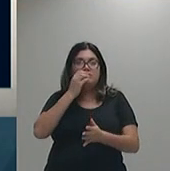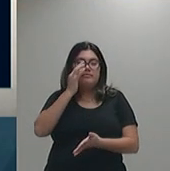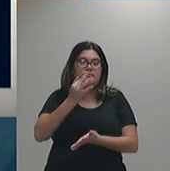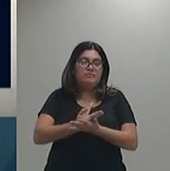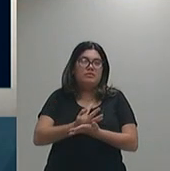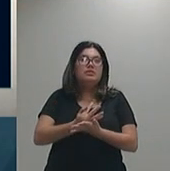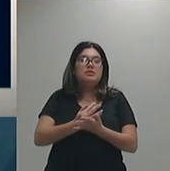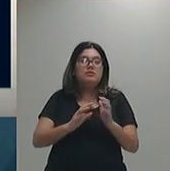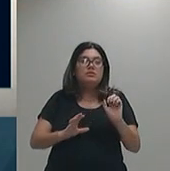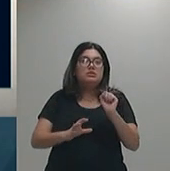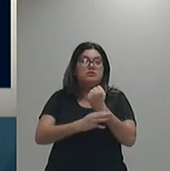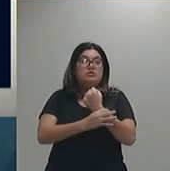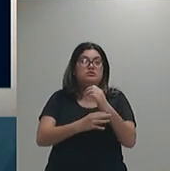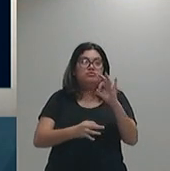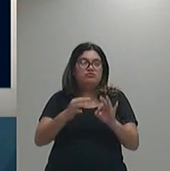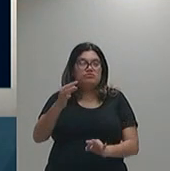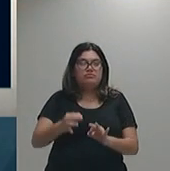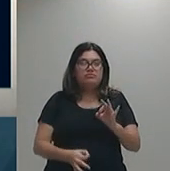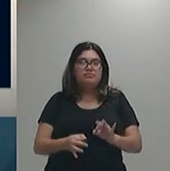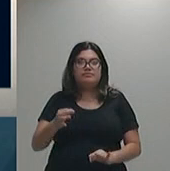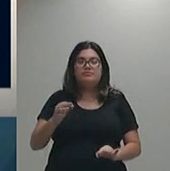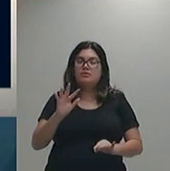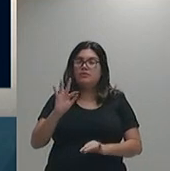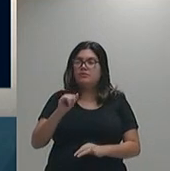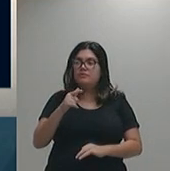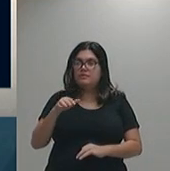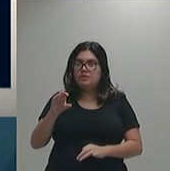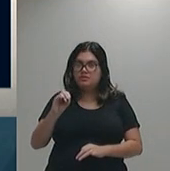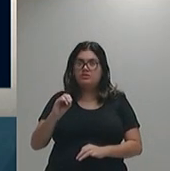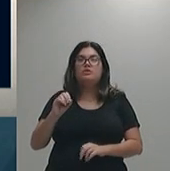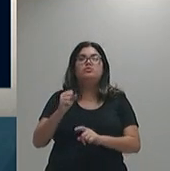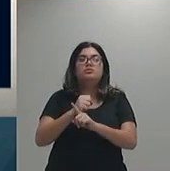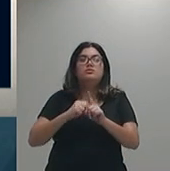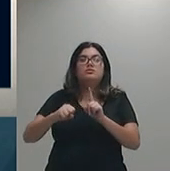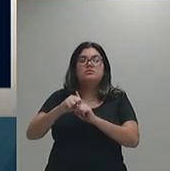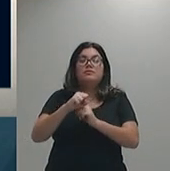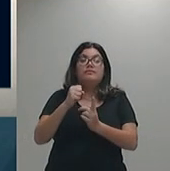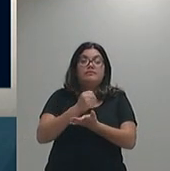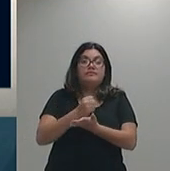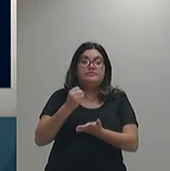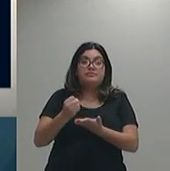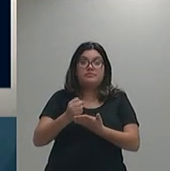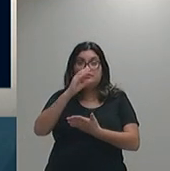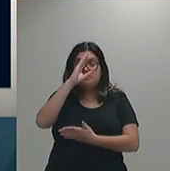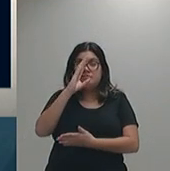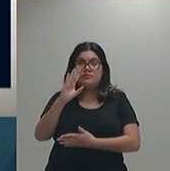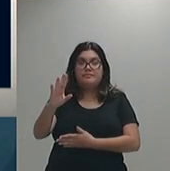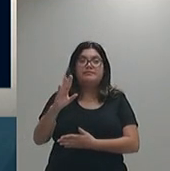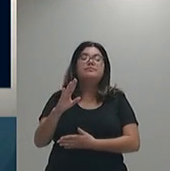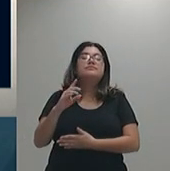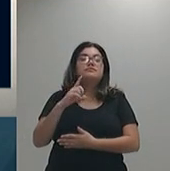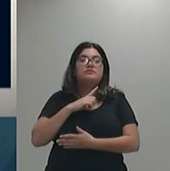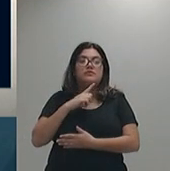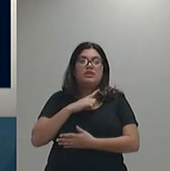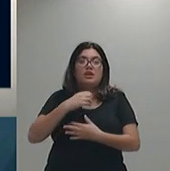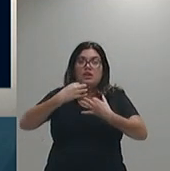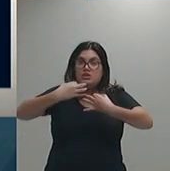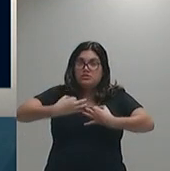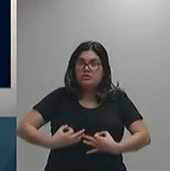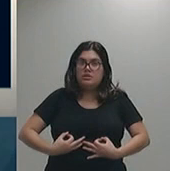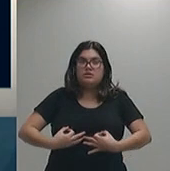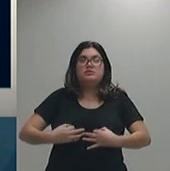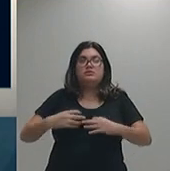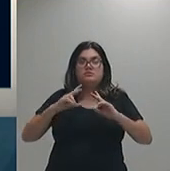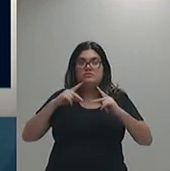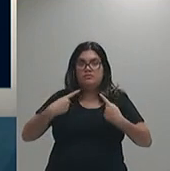segurança jurídica na função social do contrato e no princípio constitucional da dignidade da pessoa humana o que